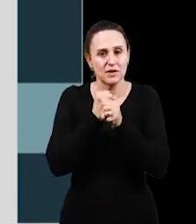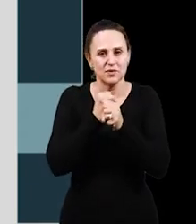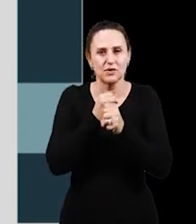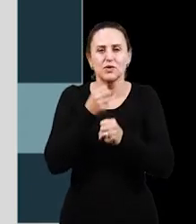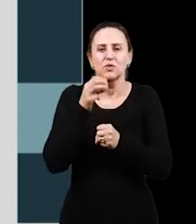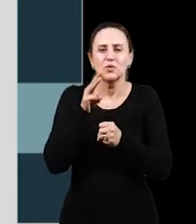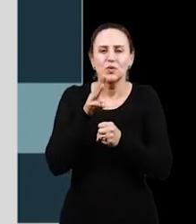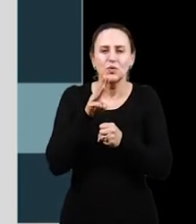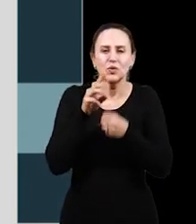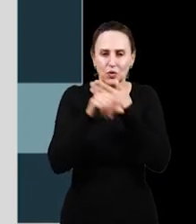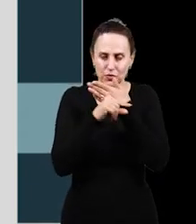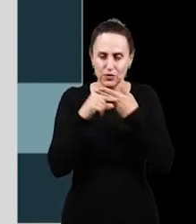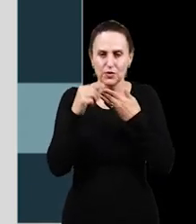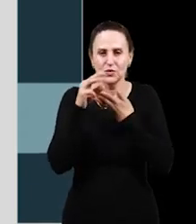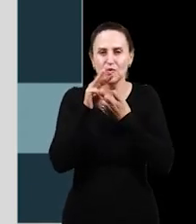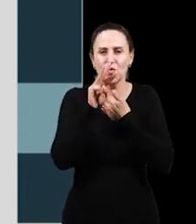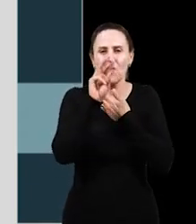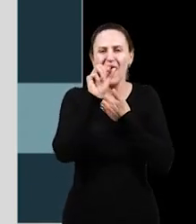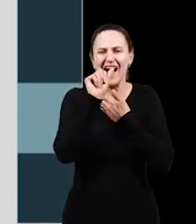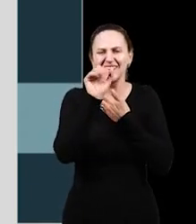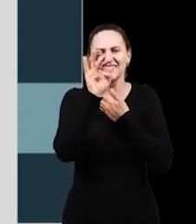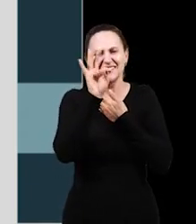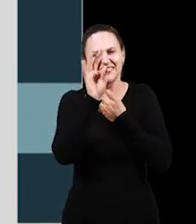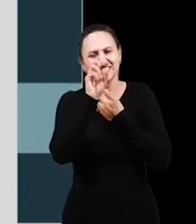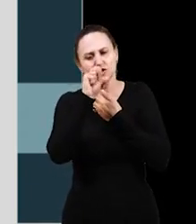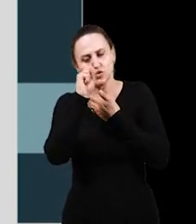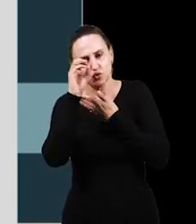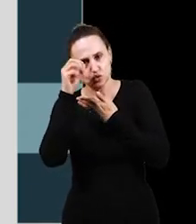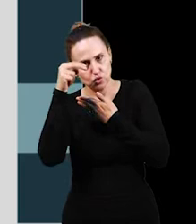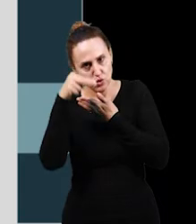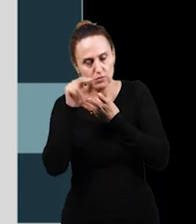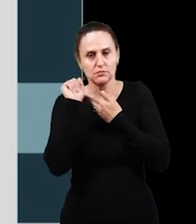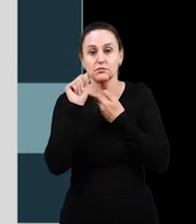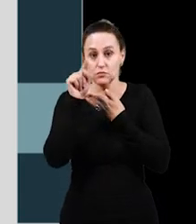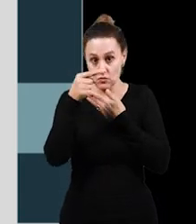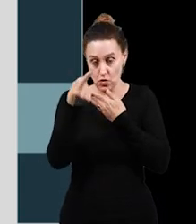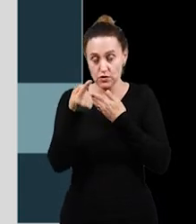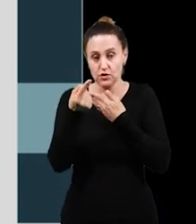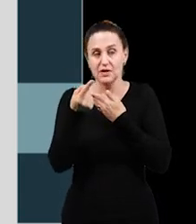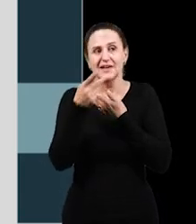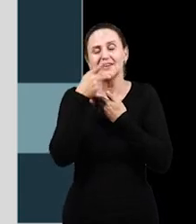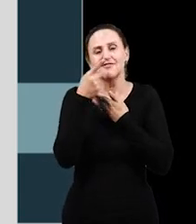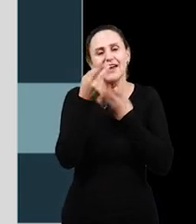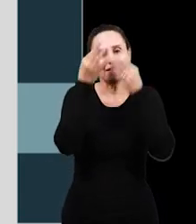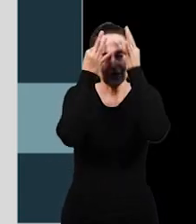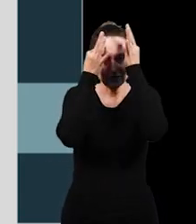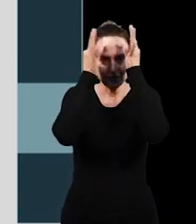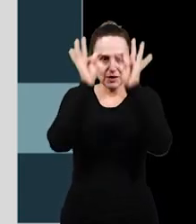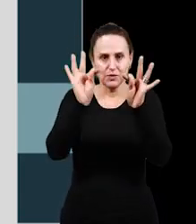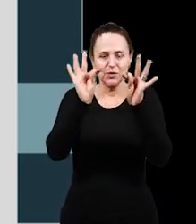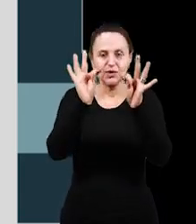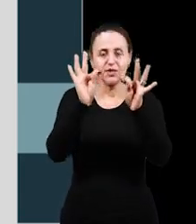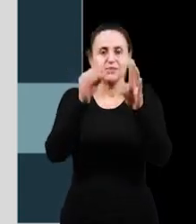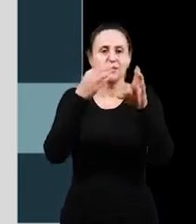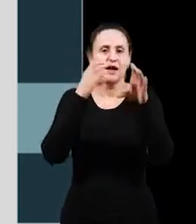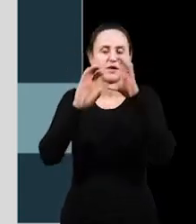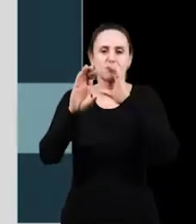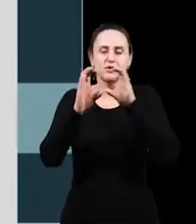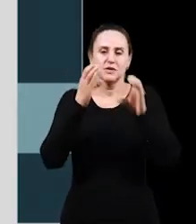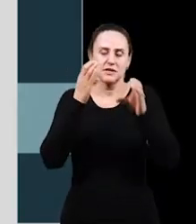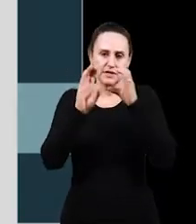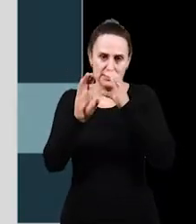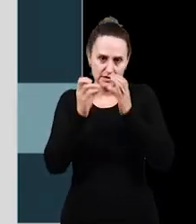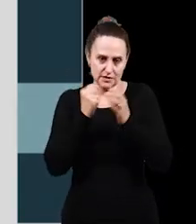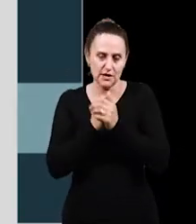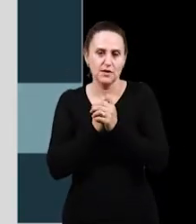yakobson ele ele lhe apresenta o que a gente chama de teoria da comunicação né E que ele vai dizer que o emissor